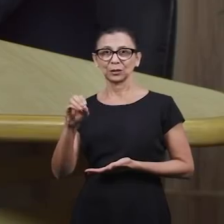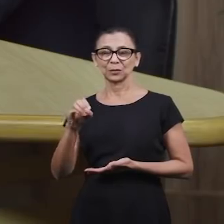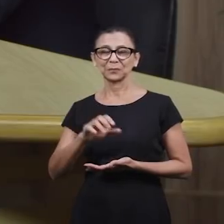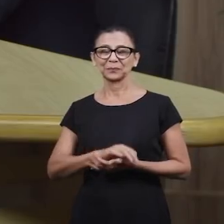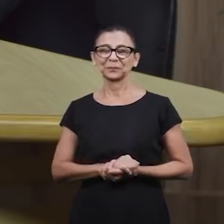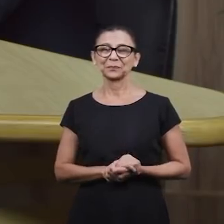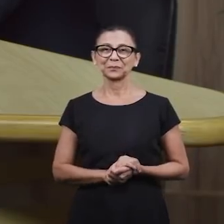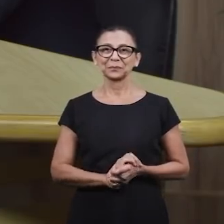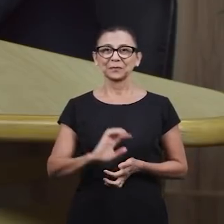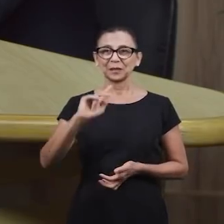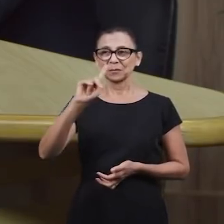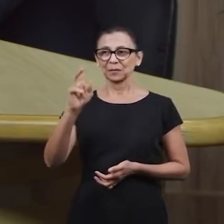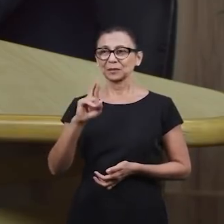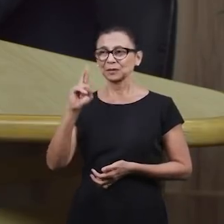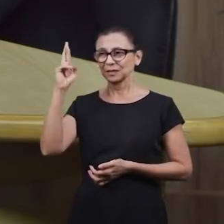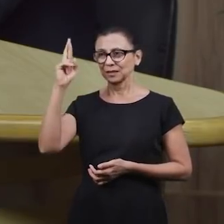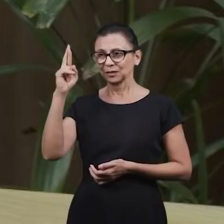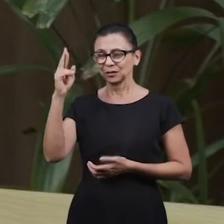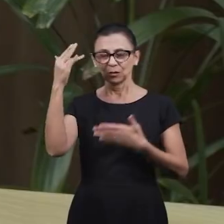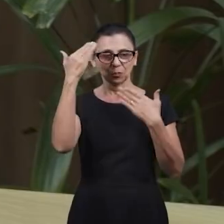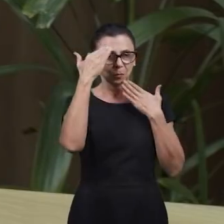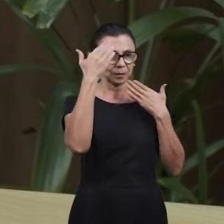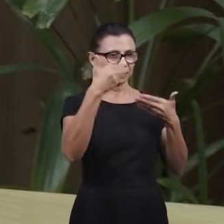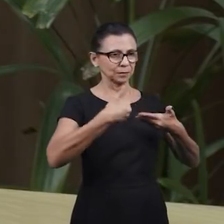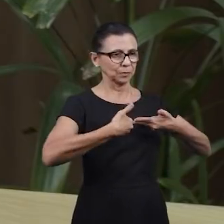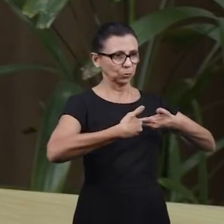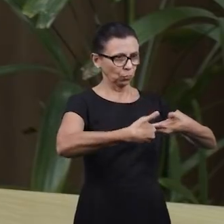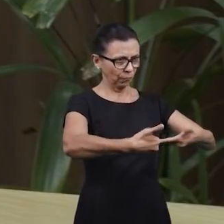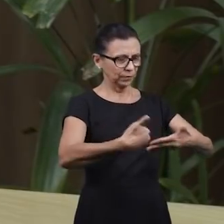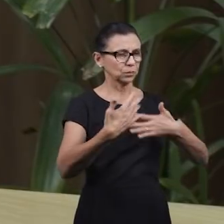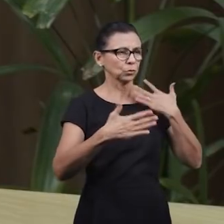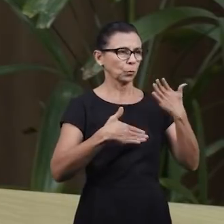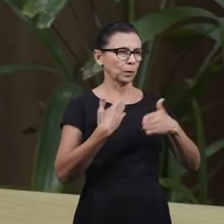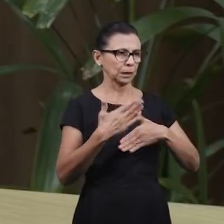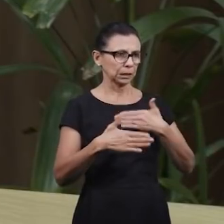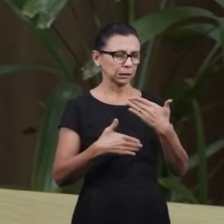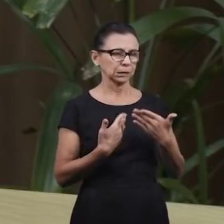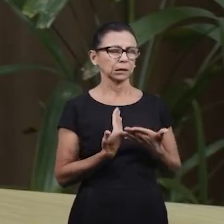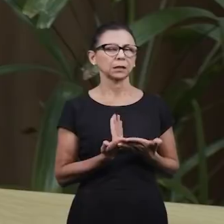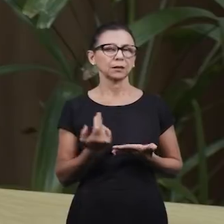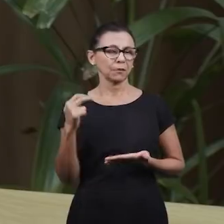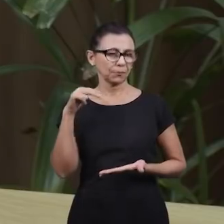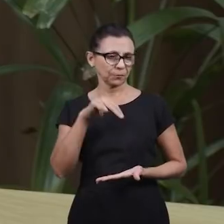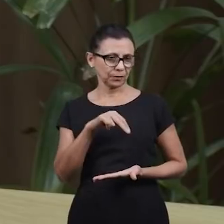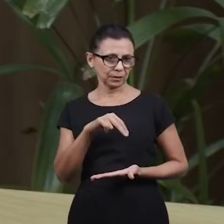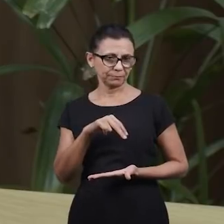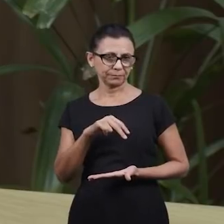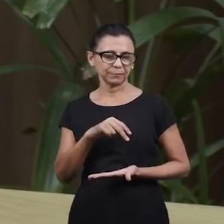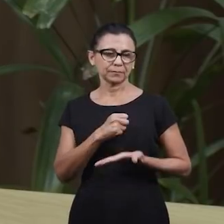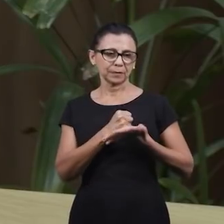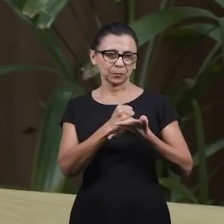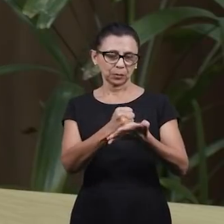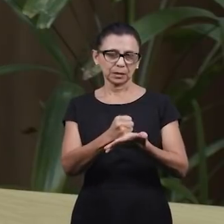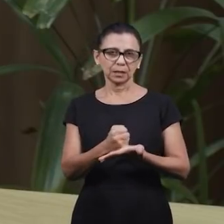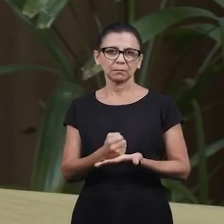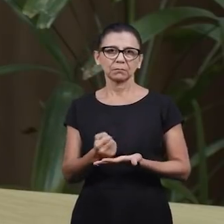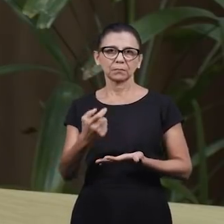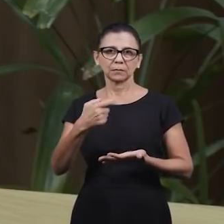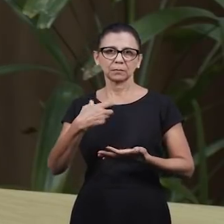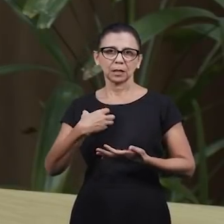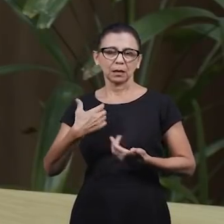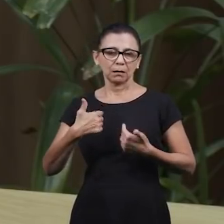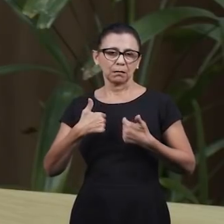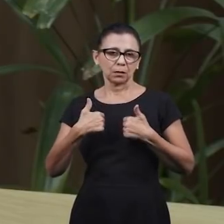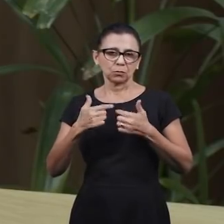conosco. Maurilo, paz do Senhor, seja bem-vindo. Paz do Senhor, muito obrigado pelo convite, é uma alegria muito grande estar aqui. Estamos à disposição de